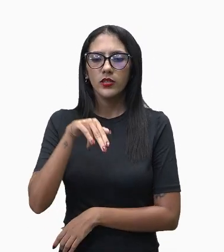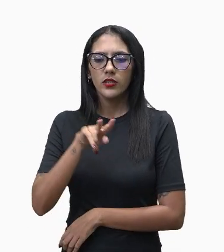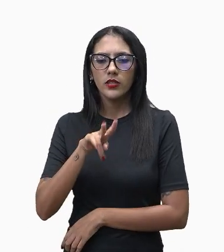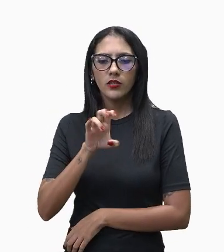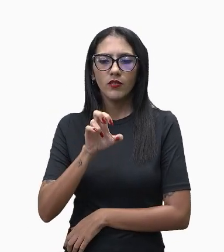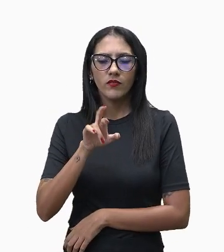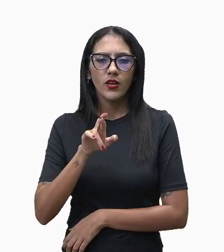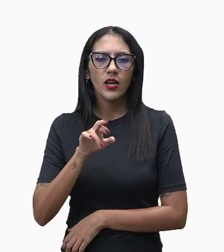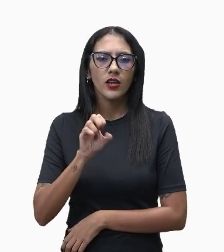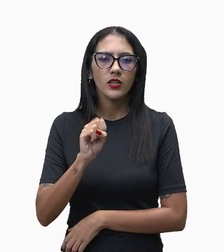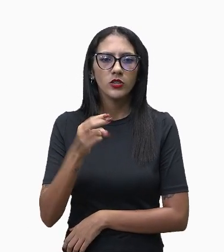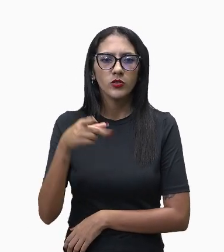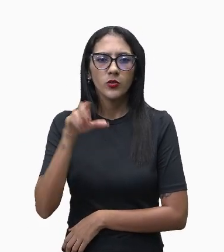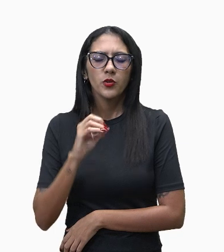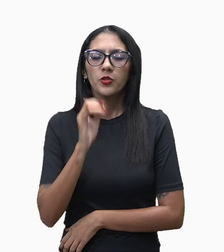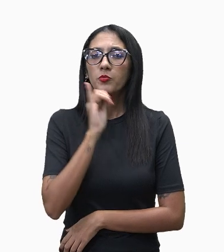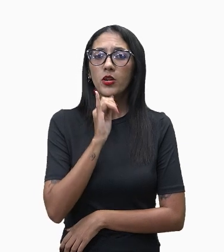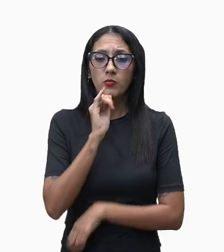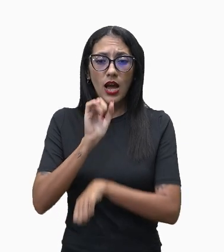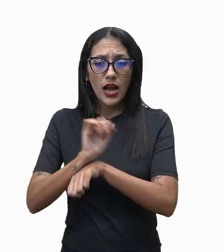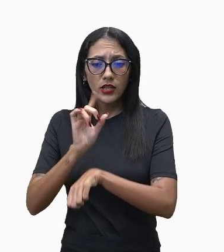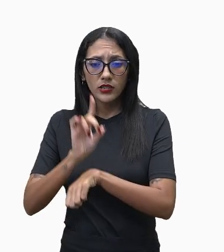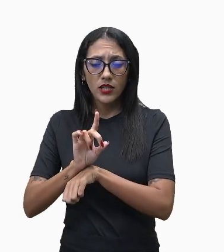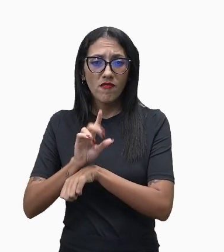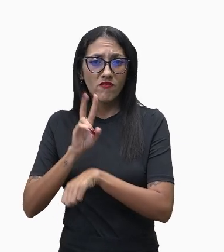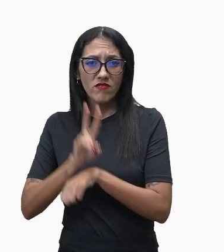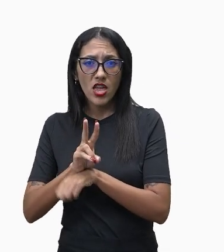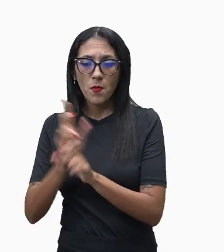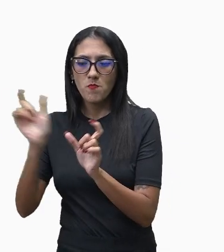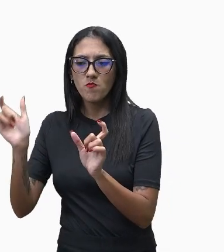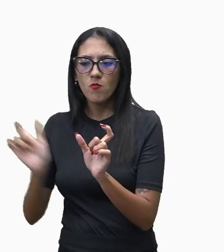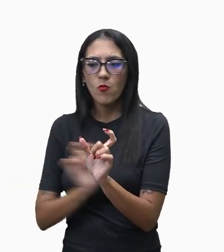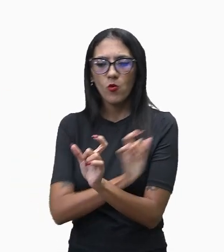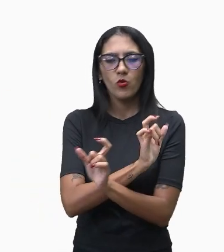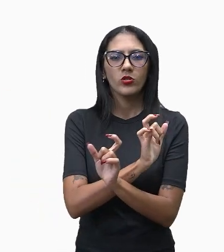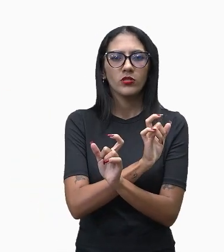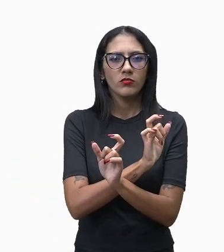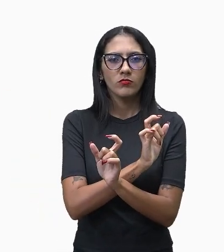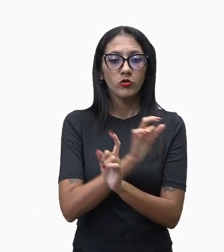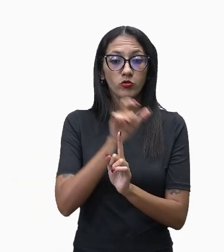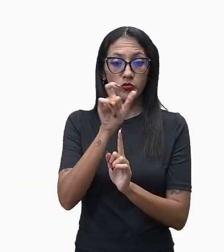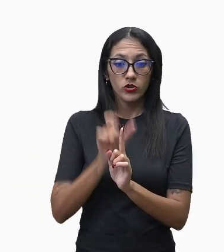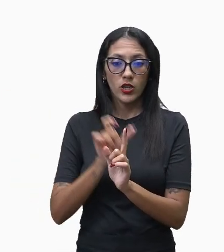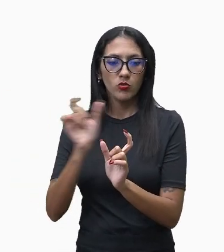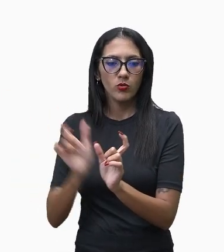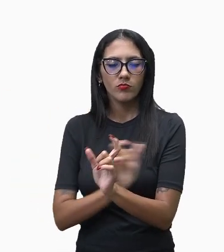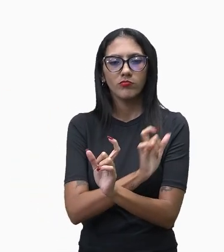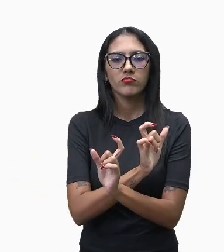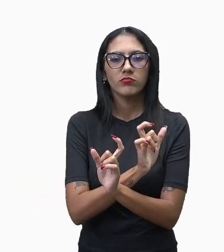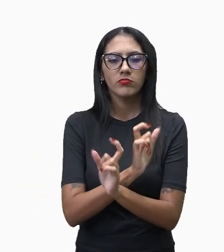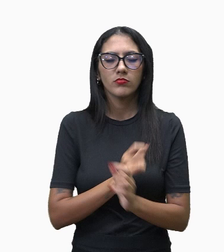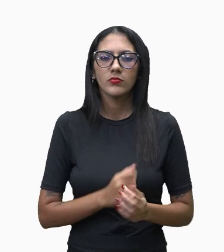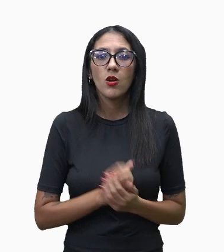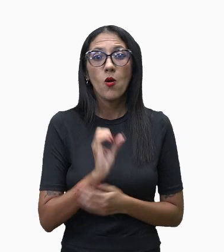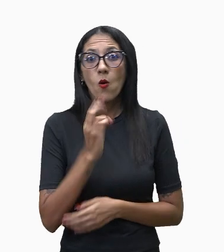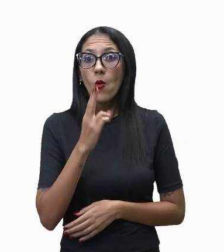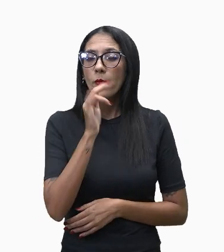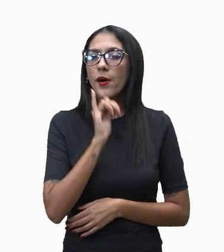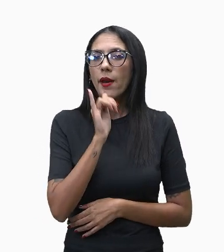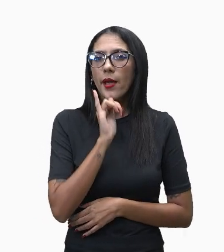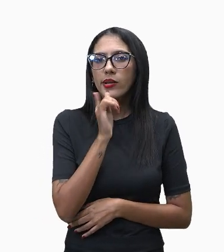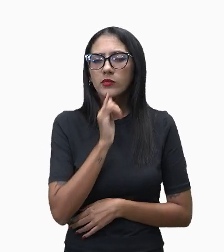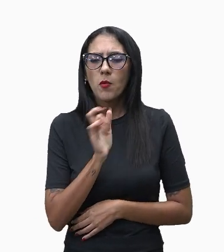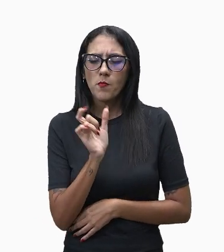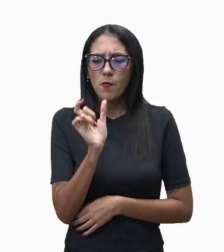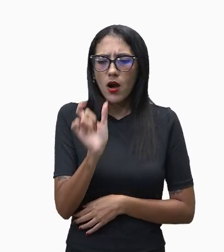o advérbio lá na frente do sujeito, né? Omissões, de repente, eu omito uma